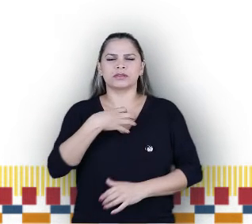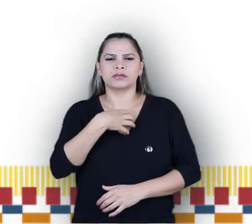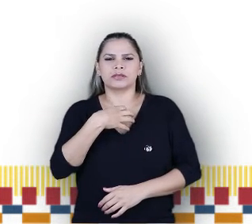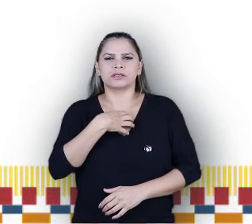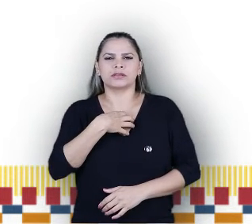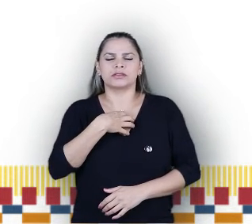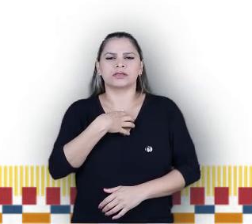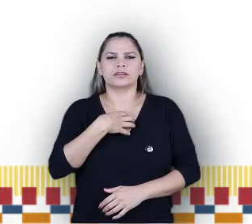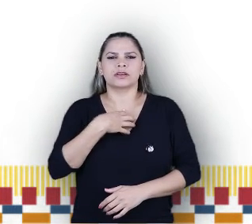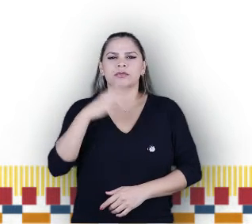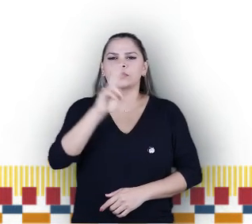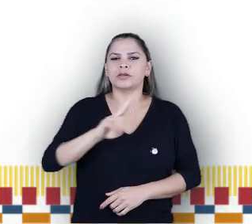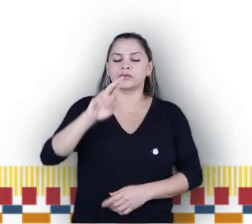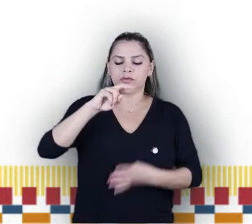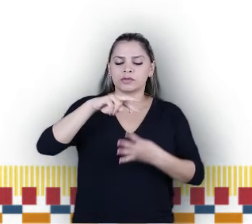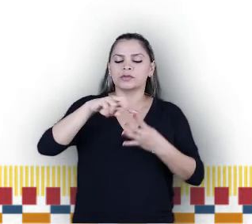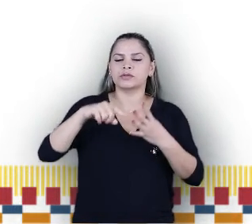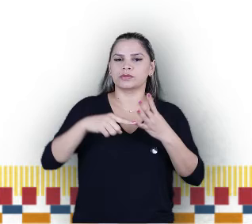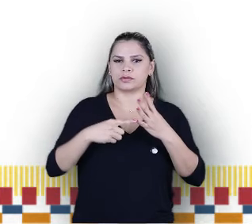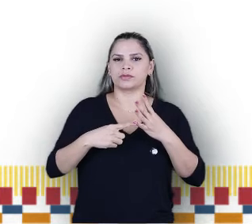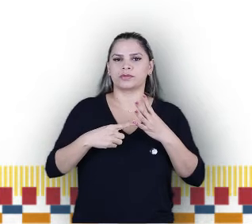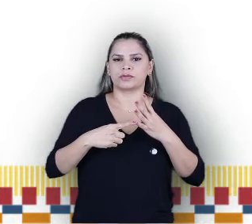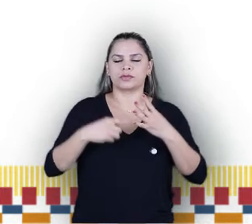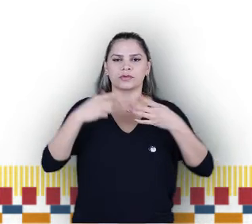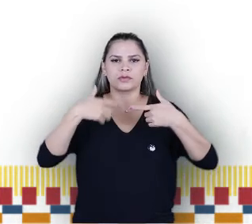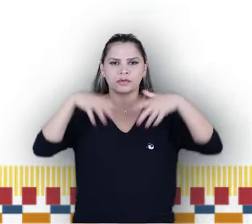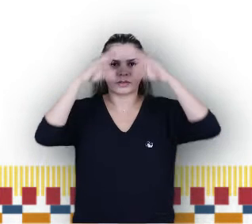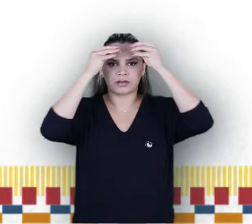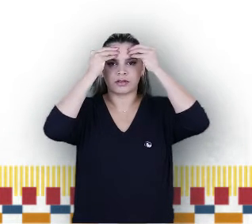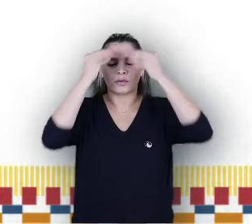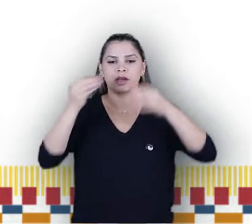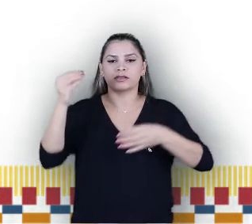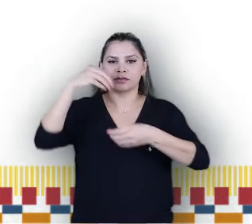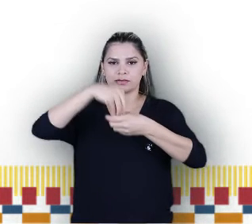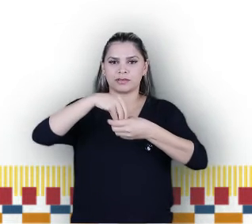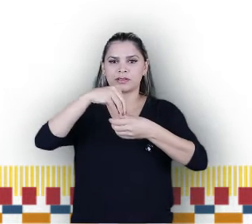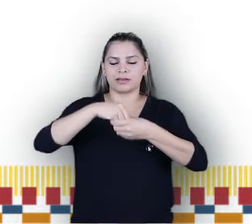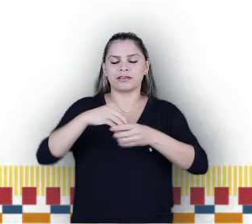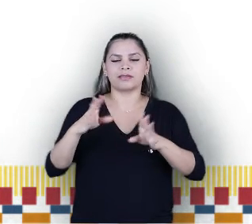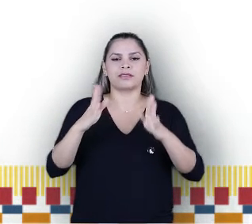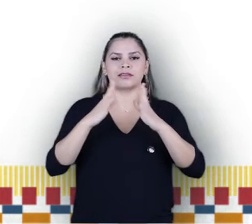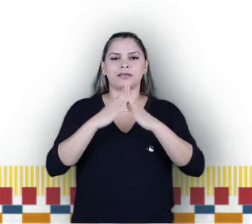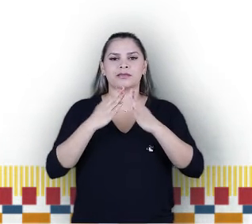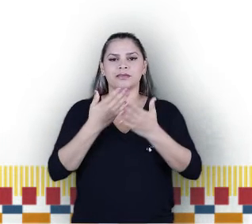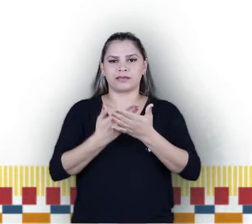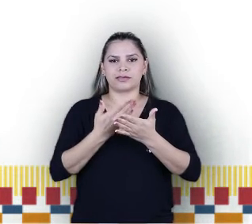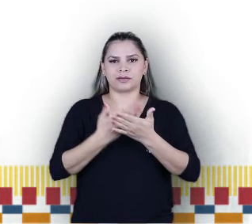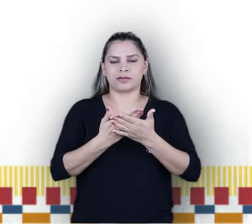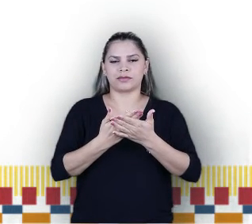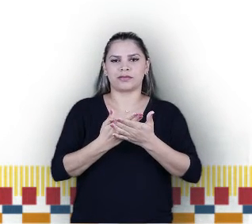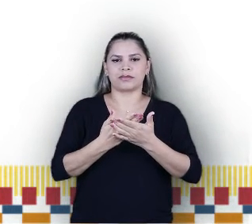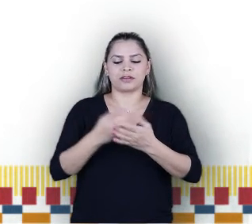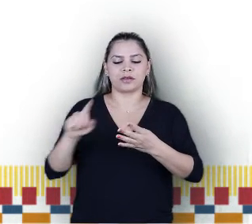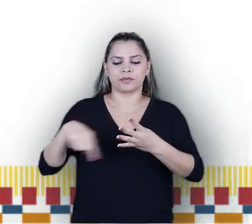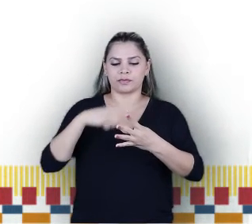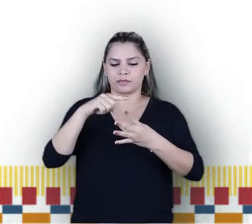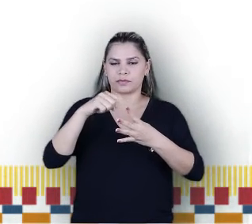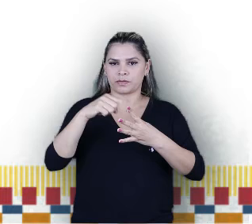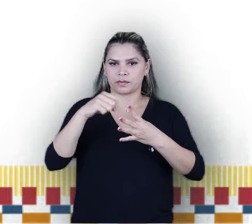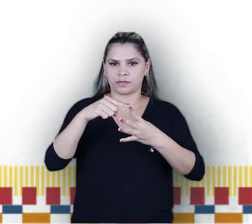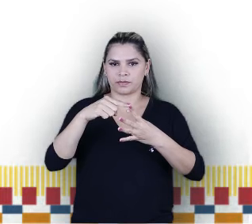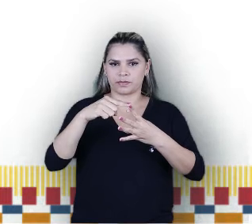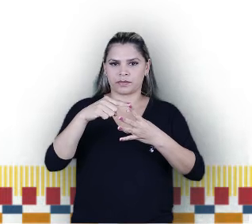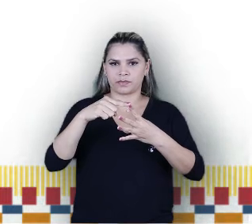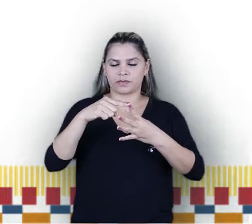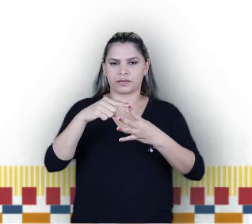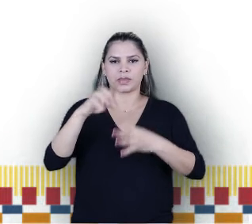do teatro, das artes visuais, da dança e da música. Então, como trabalhar esses conteúdos em sala de